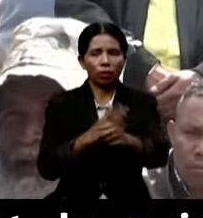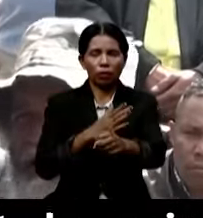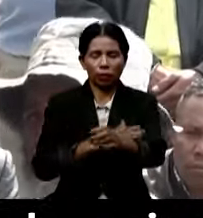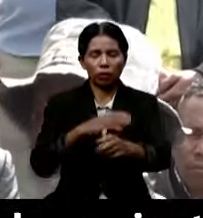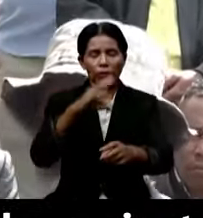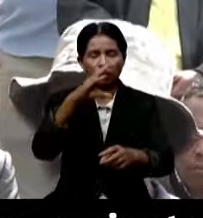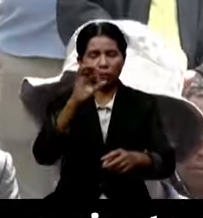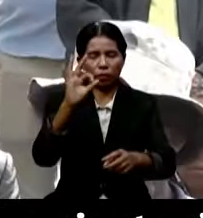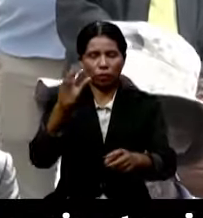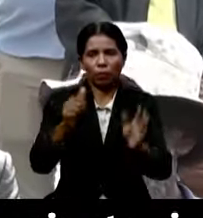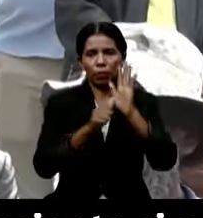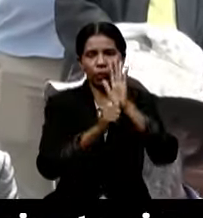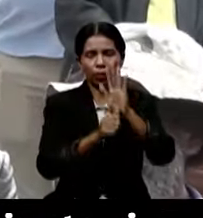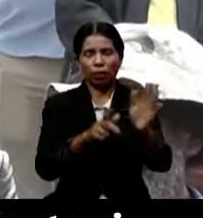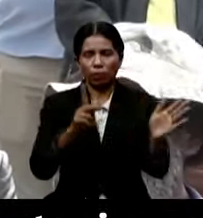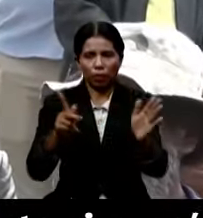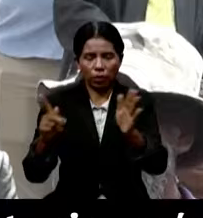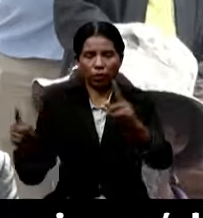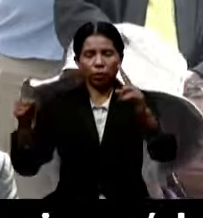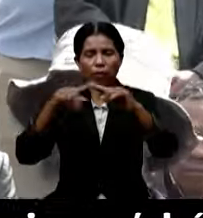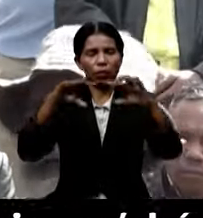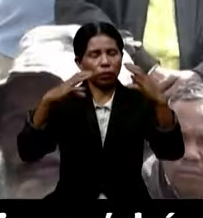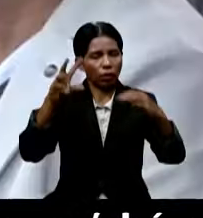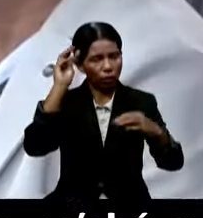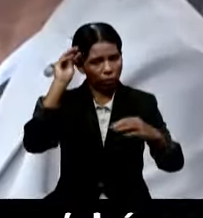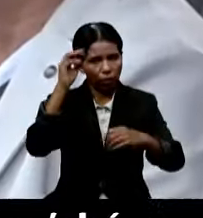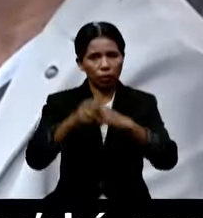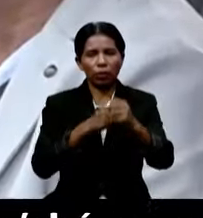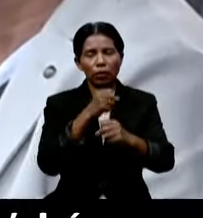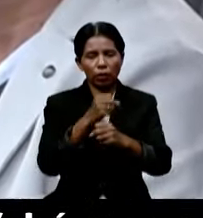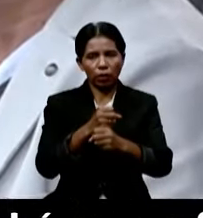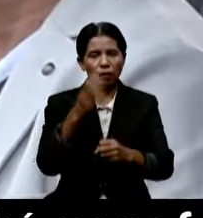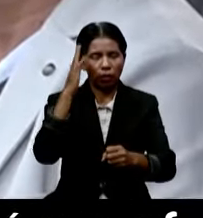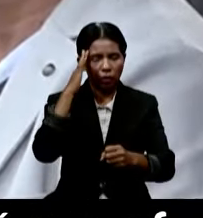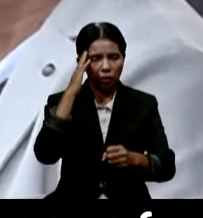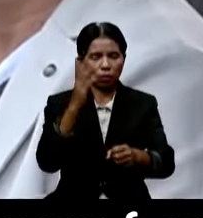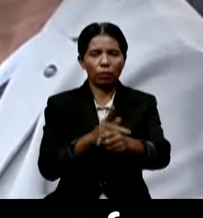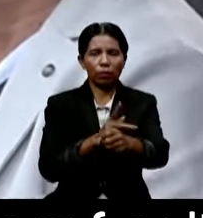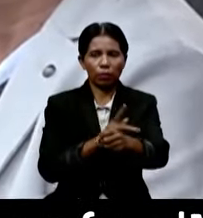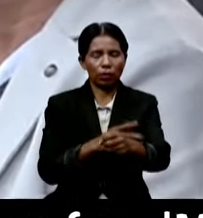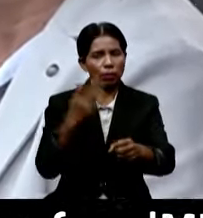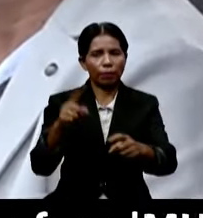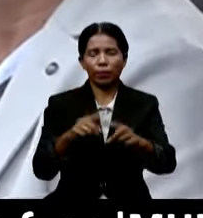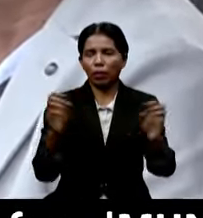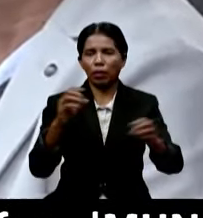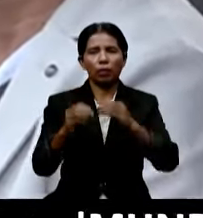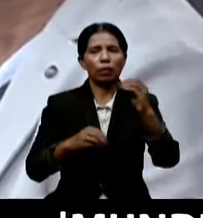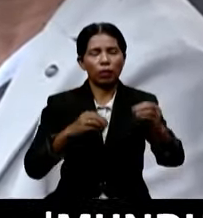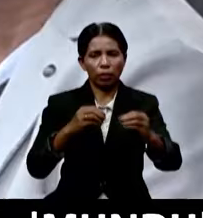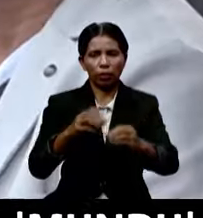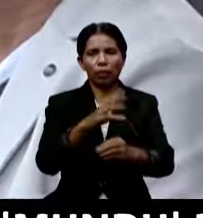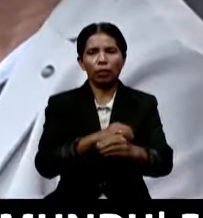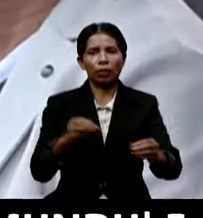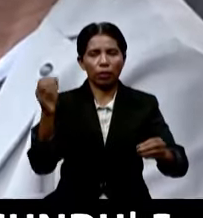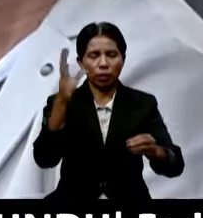Comissão de Função Pública se apresenta plano, né? Ba Conselho Ministro e Atinang, né? Atubele considera promoção refere. Mas bem, lá significa, kata, e